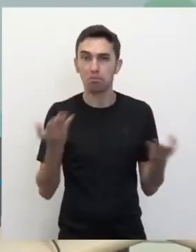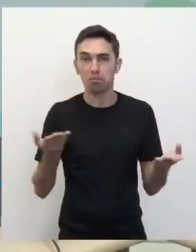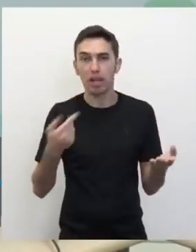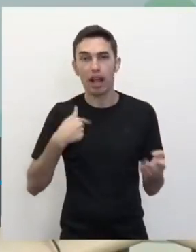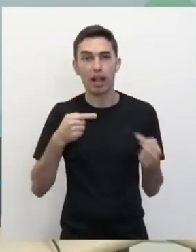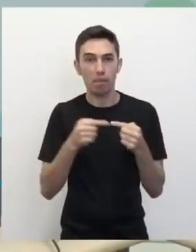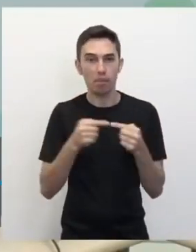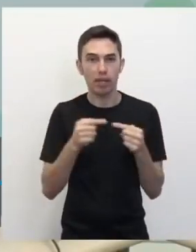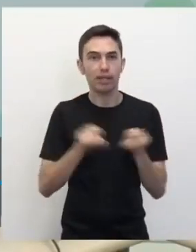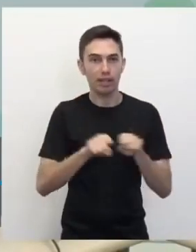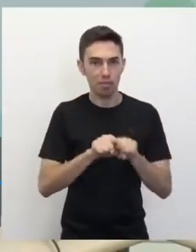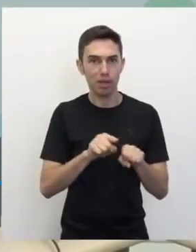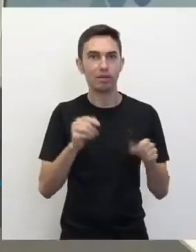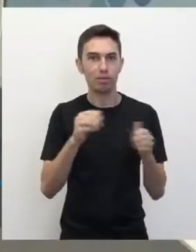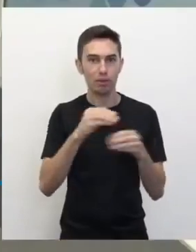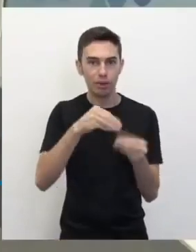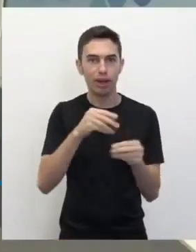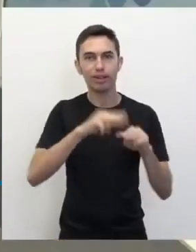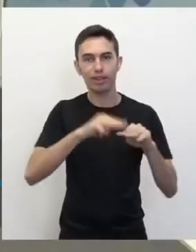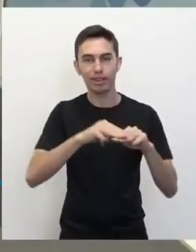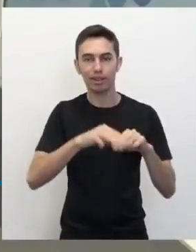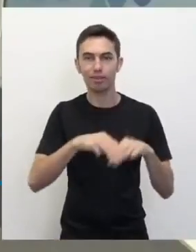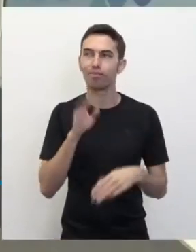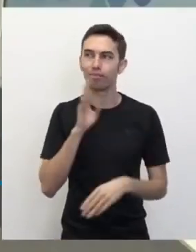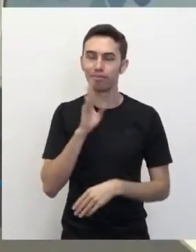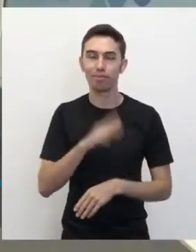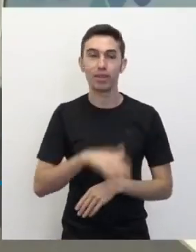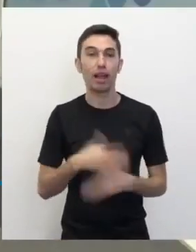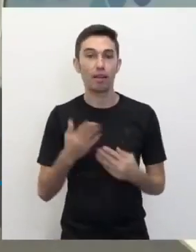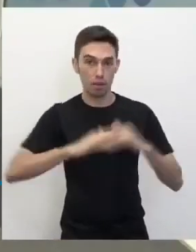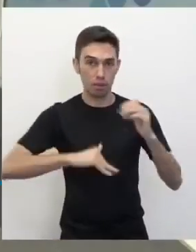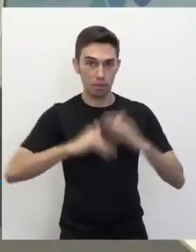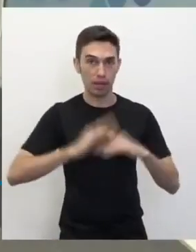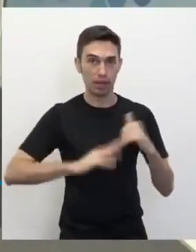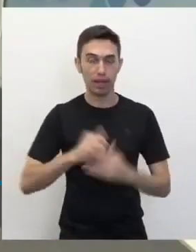de matemática também. Legal. Vamos começar com a habilidade, turma.